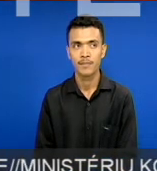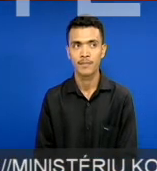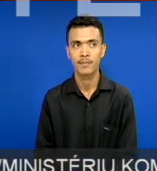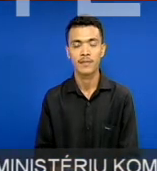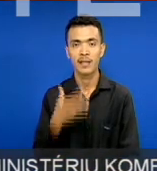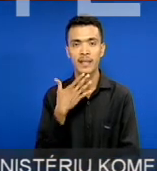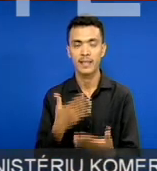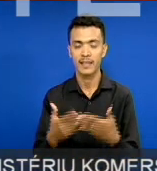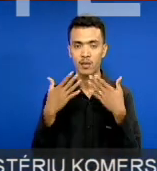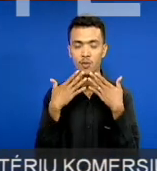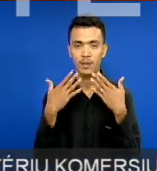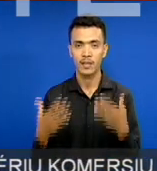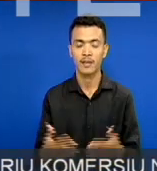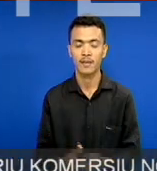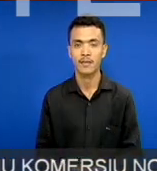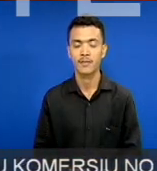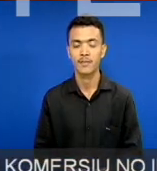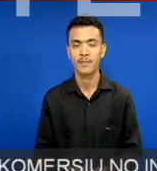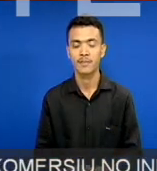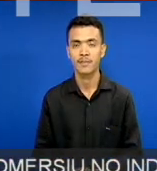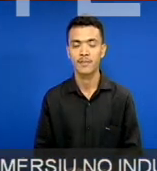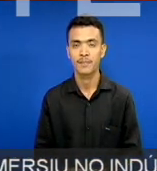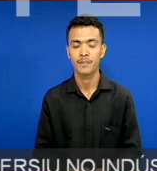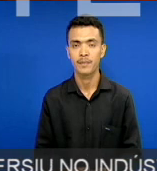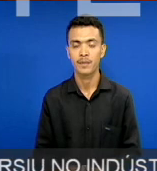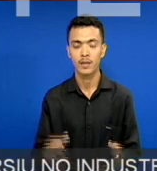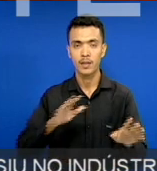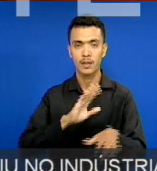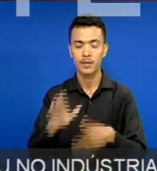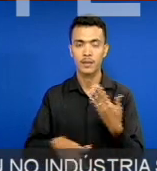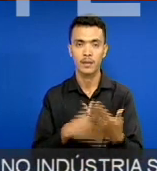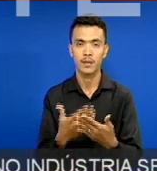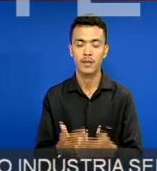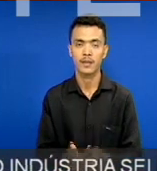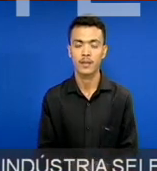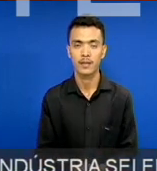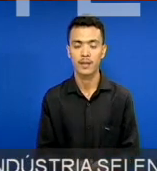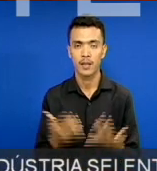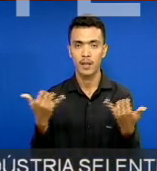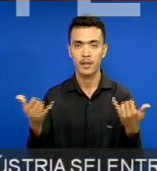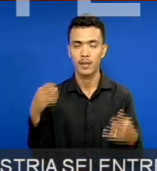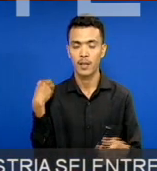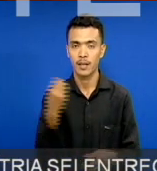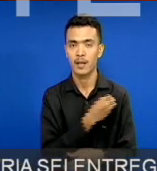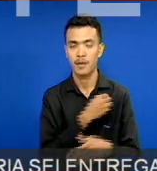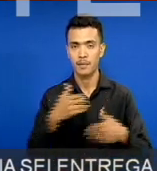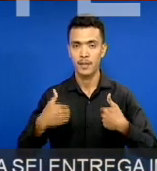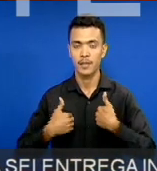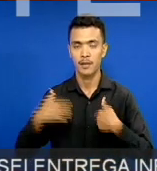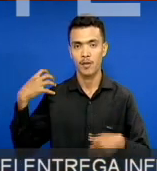Diego, obrigado para que belem e estúdio central RTL Caicoli Dili. Ouvintes no telespectadores da União Amiga